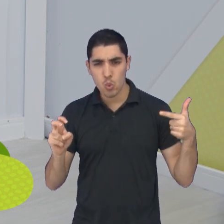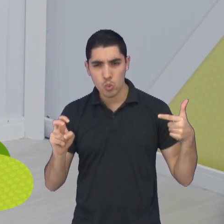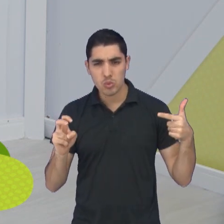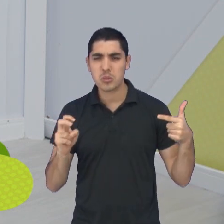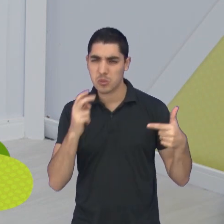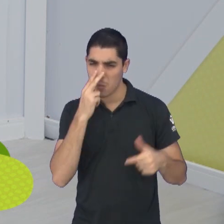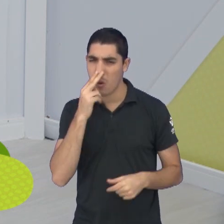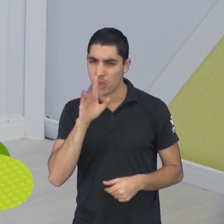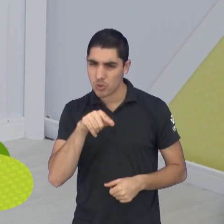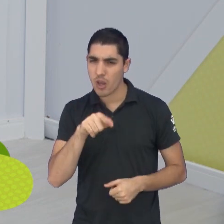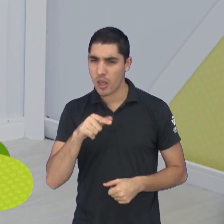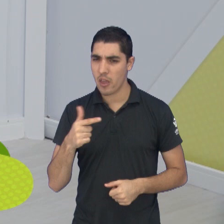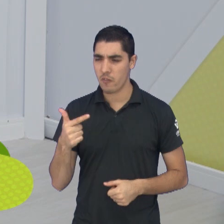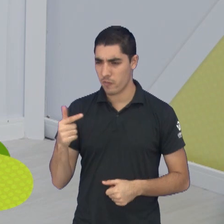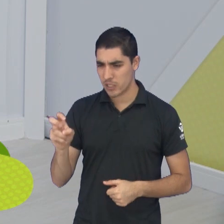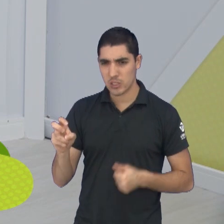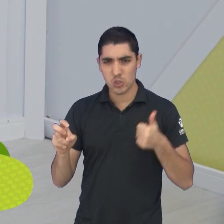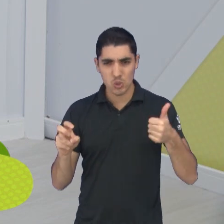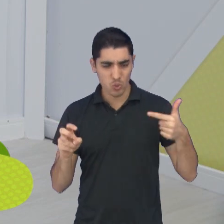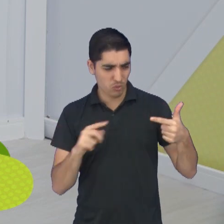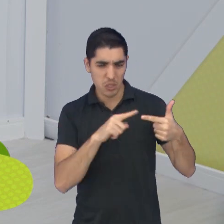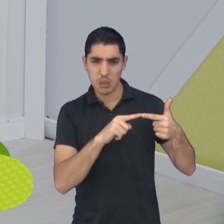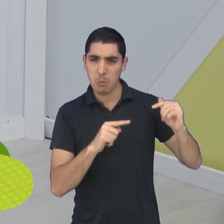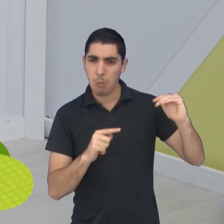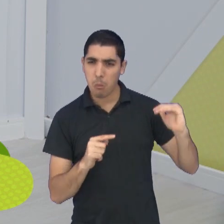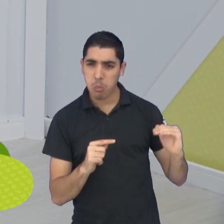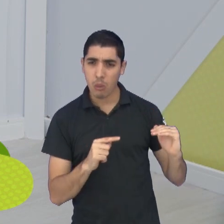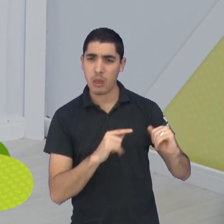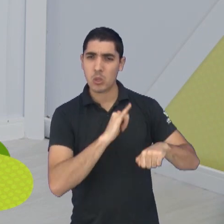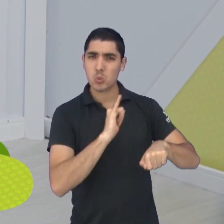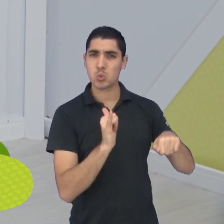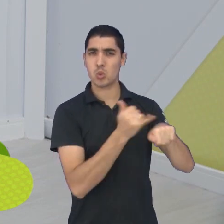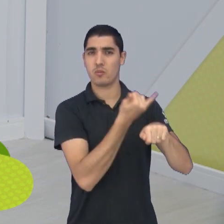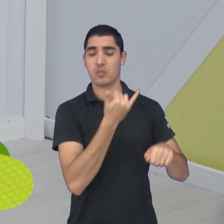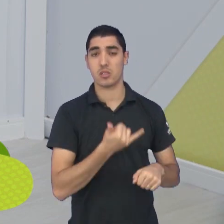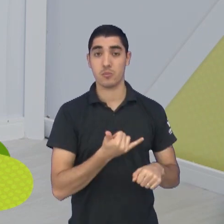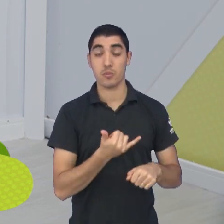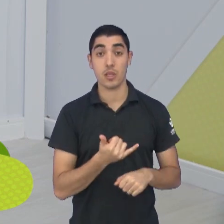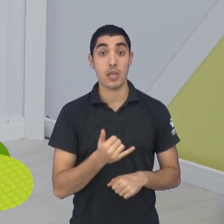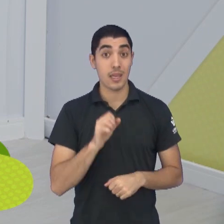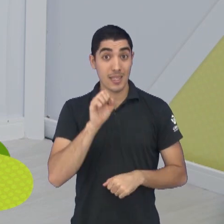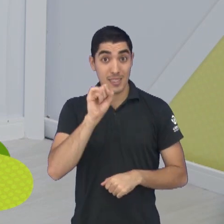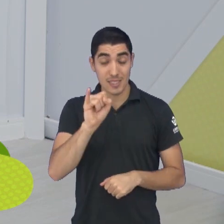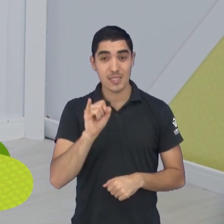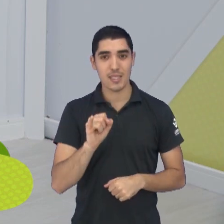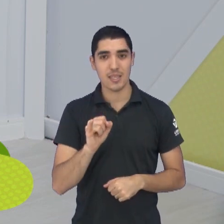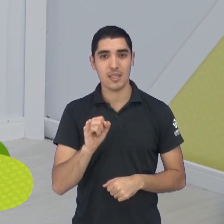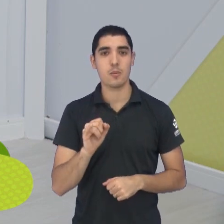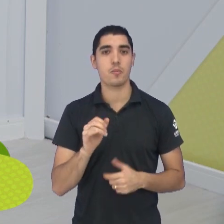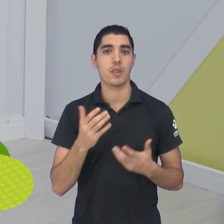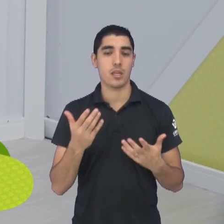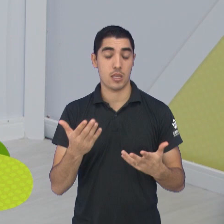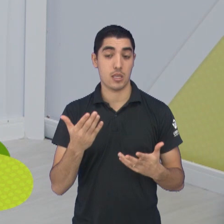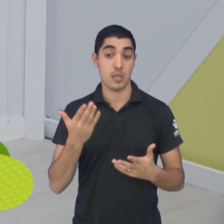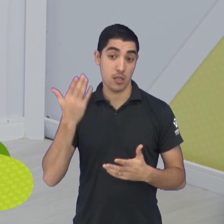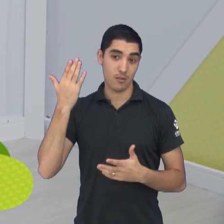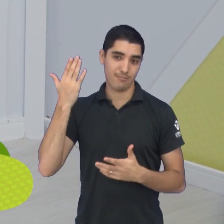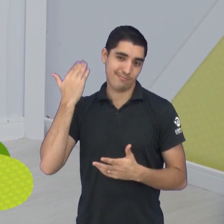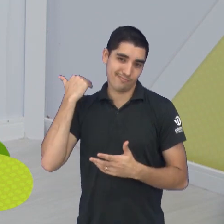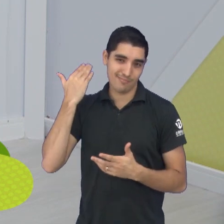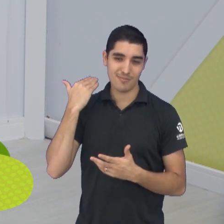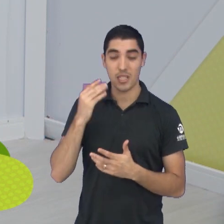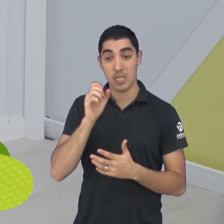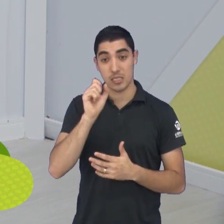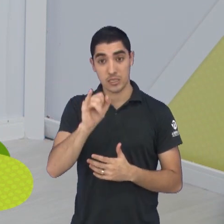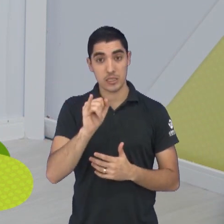alguma coisa, placar realmente muito baixo. A equipe do Joinville ainda se vencesse, por que não? Já venceu aqui, né?